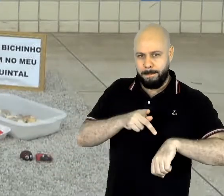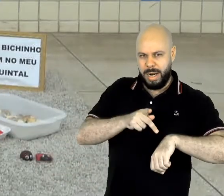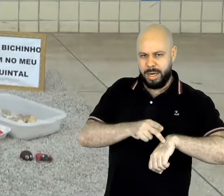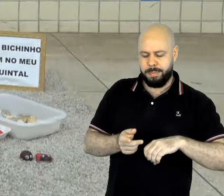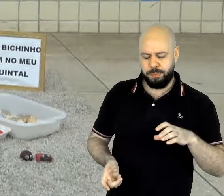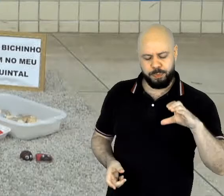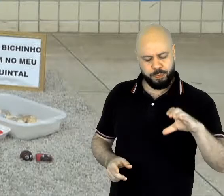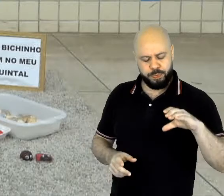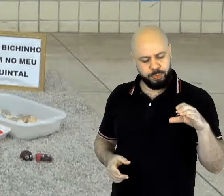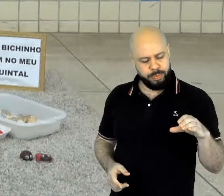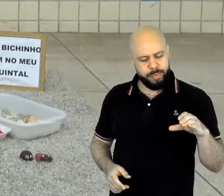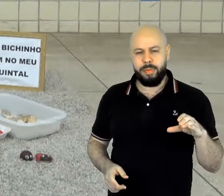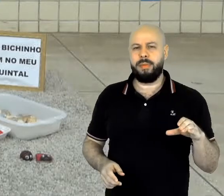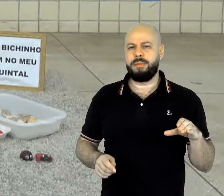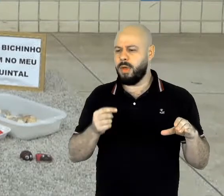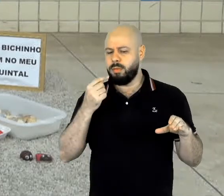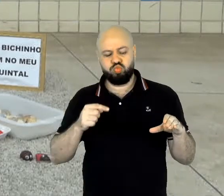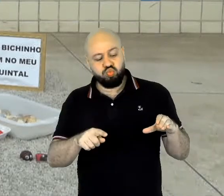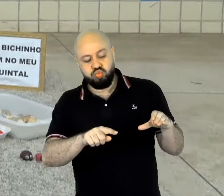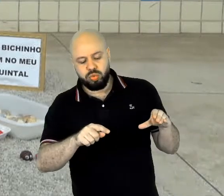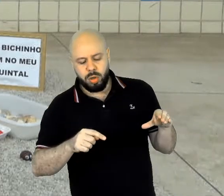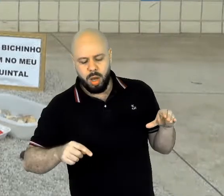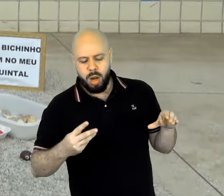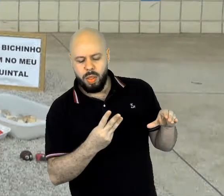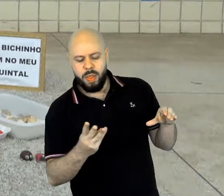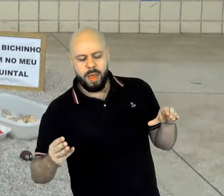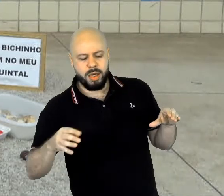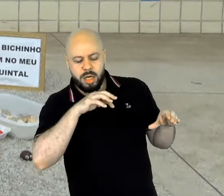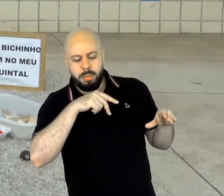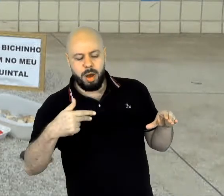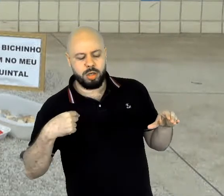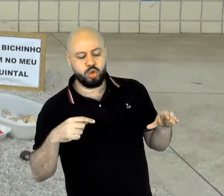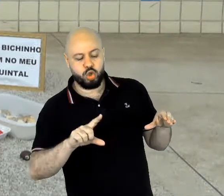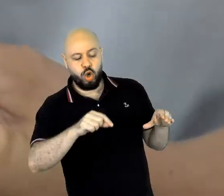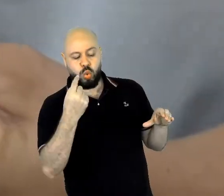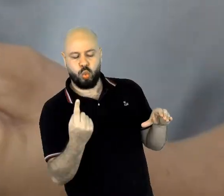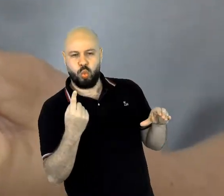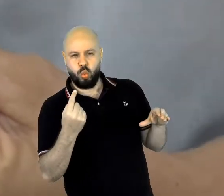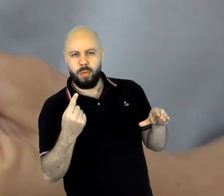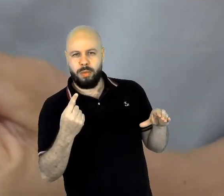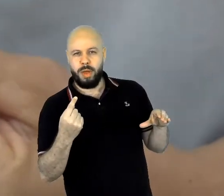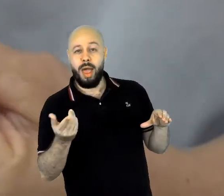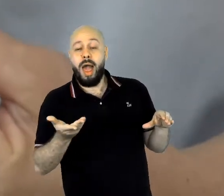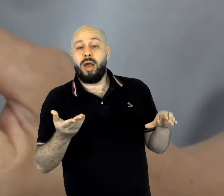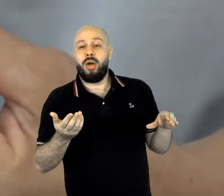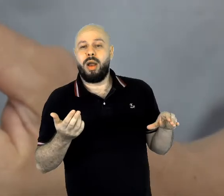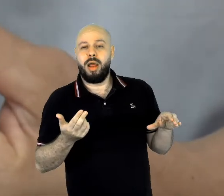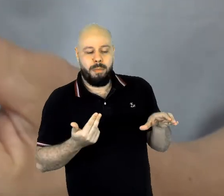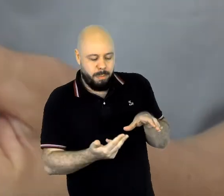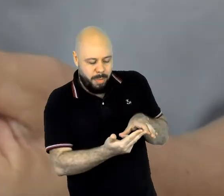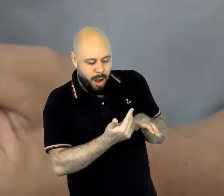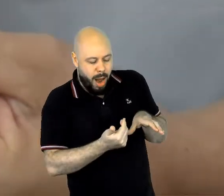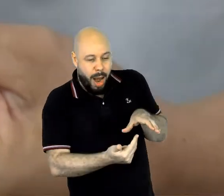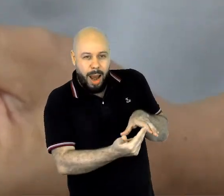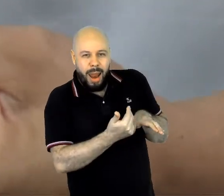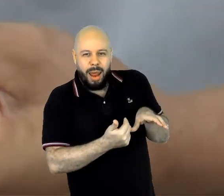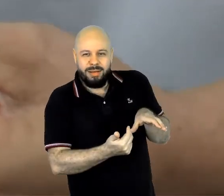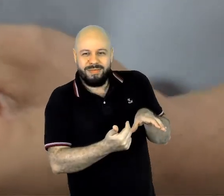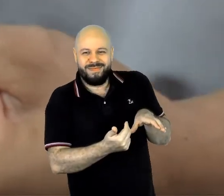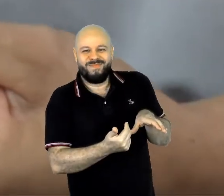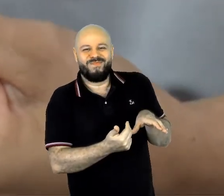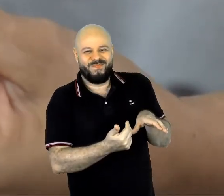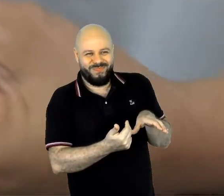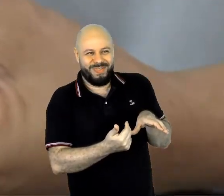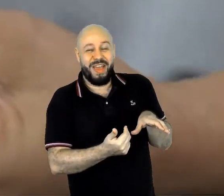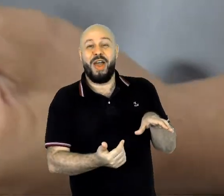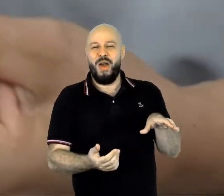para a sua criança escolher um desses 3 animais e vai pedir para ela estar desenhando usando as cores que ela viu no poema.